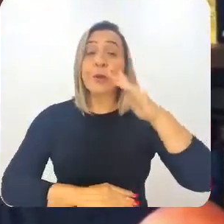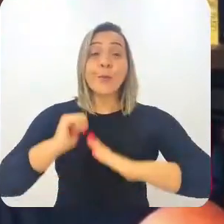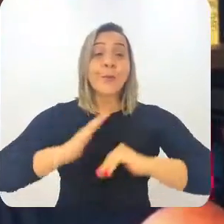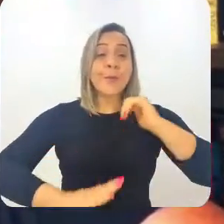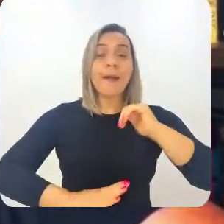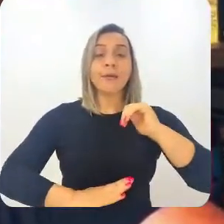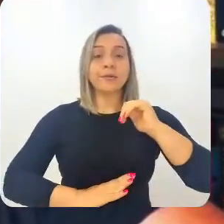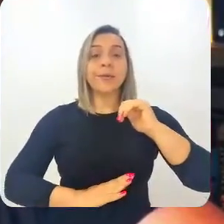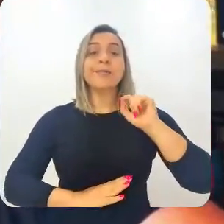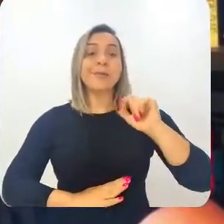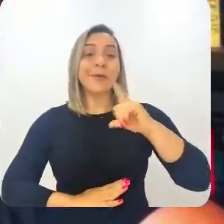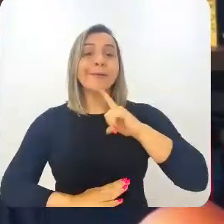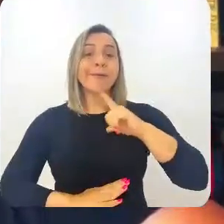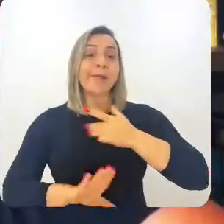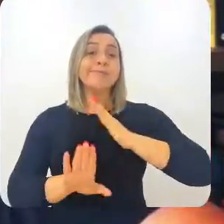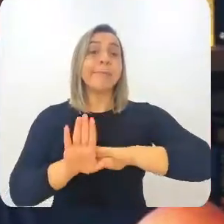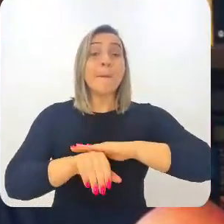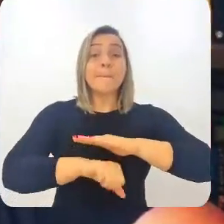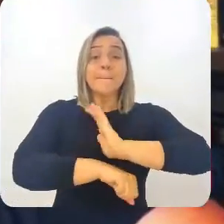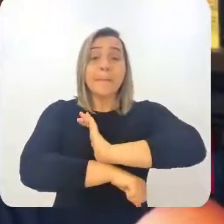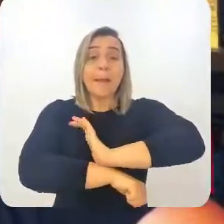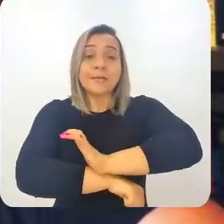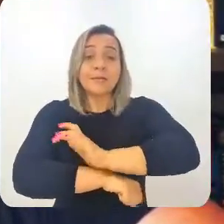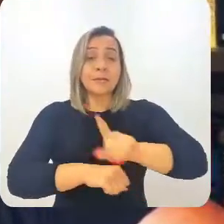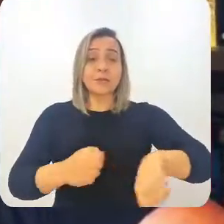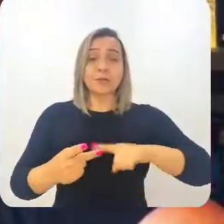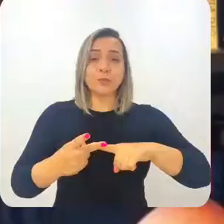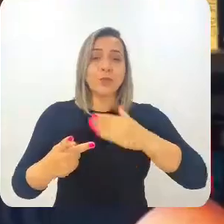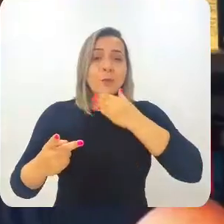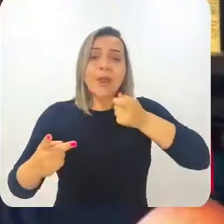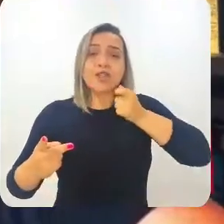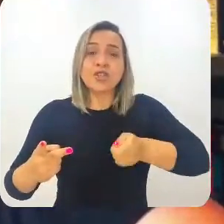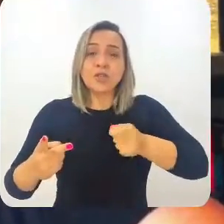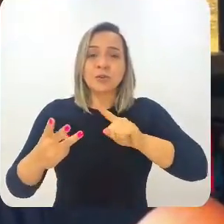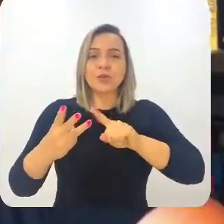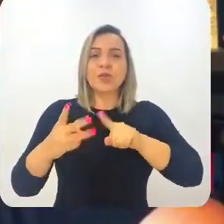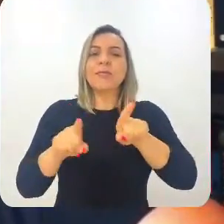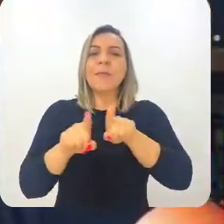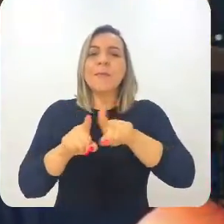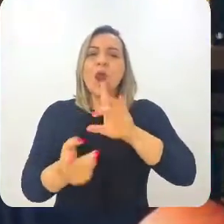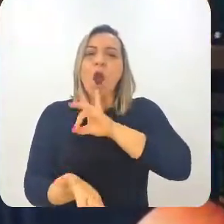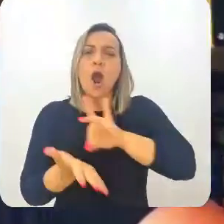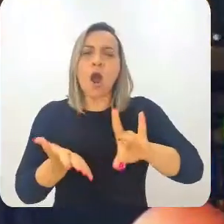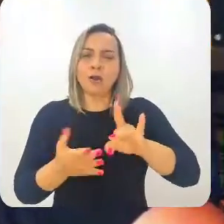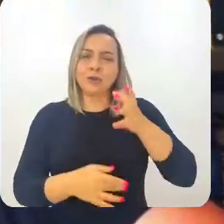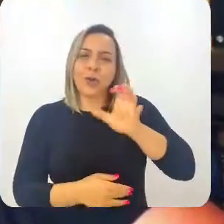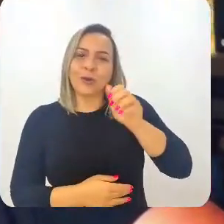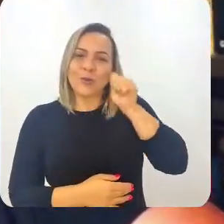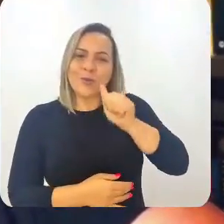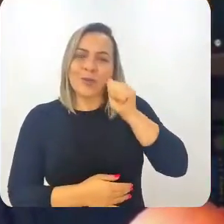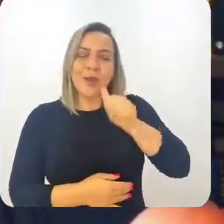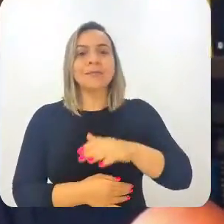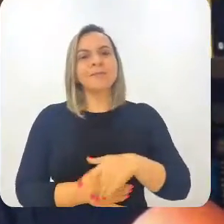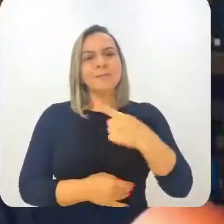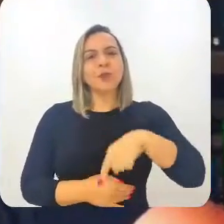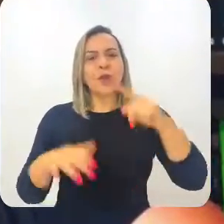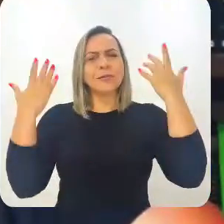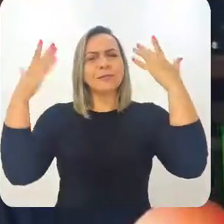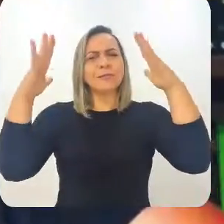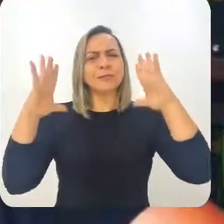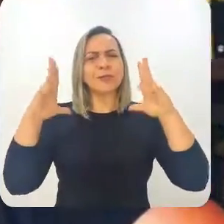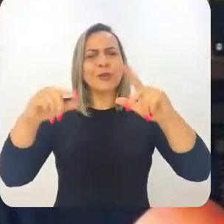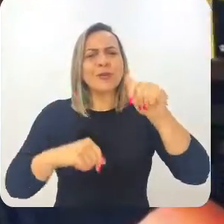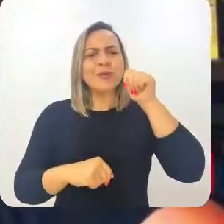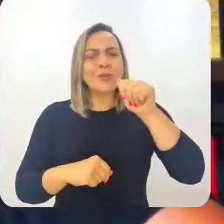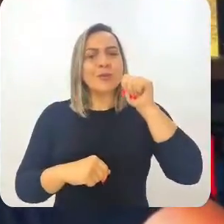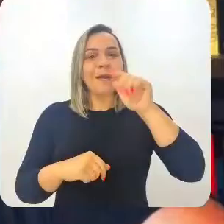que se pautam pelo racismo, pelo machismo e pela misoginia. Saudamos as mulheres facedianas,